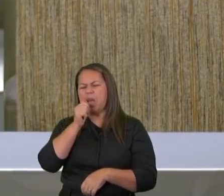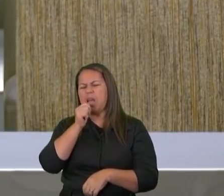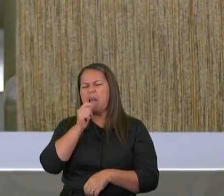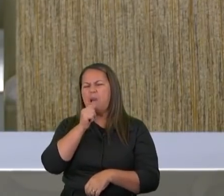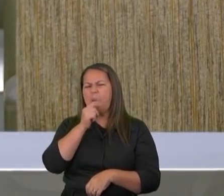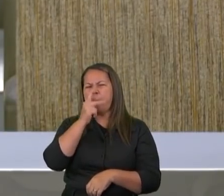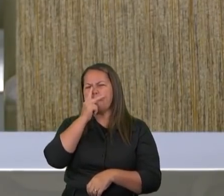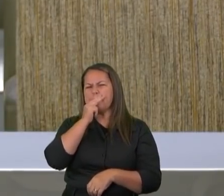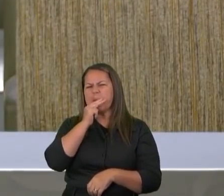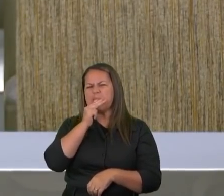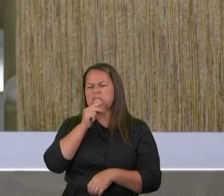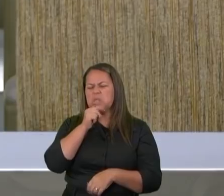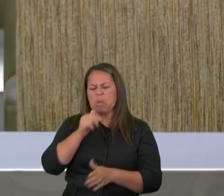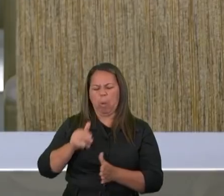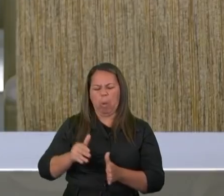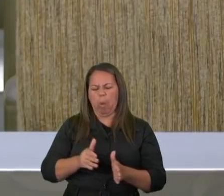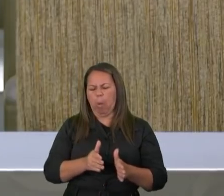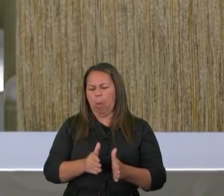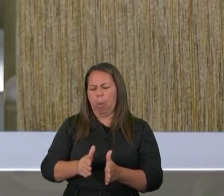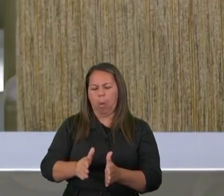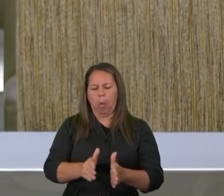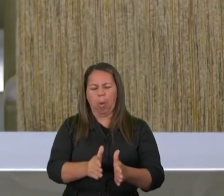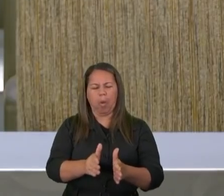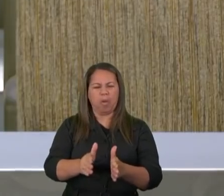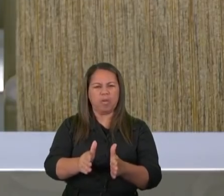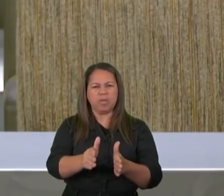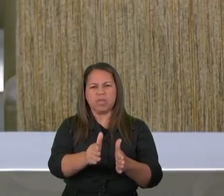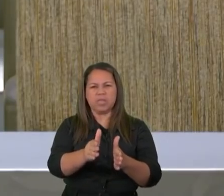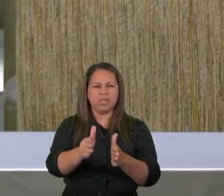rio, para que pela corrente a